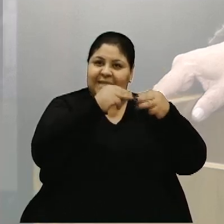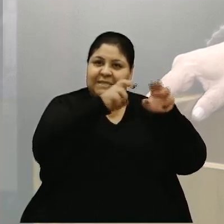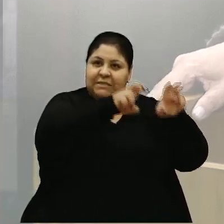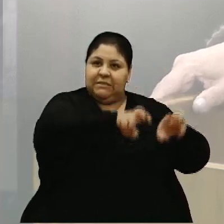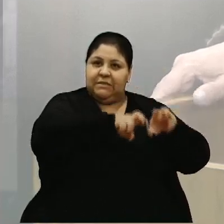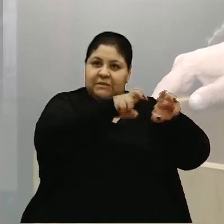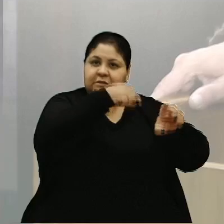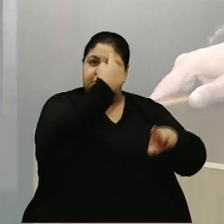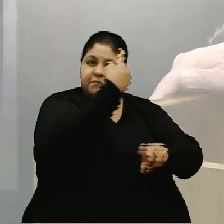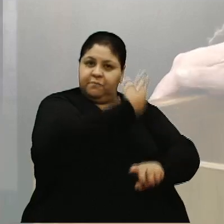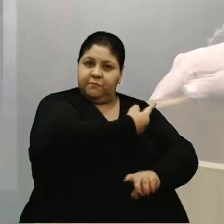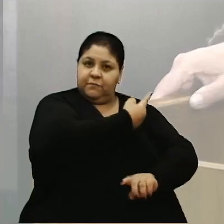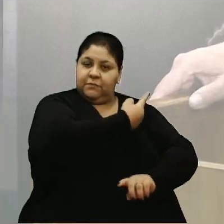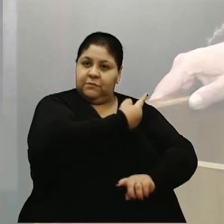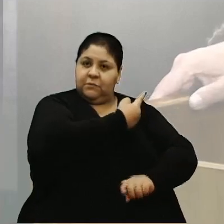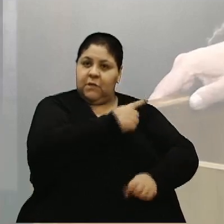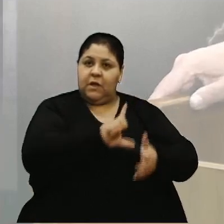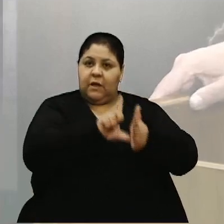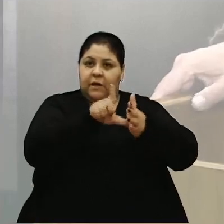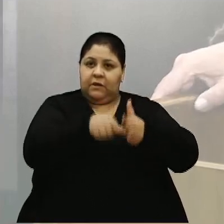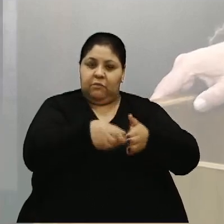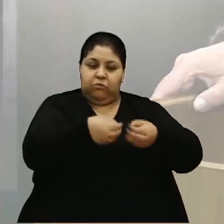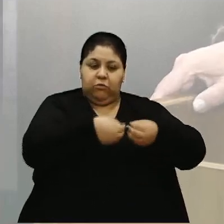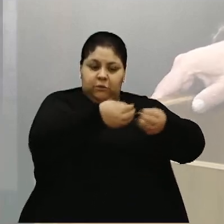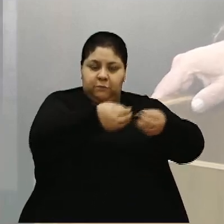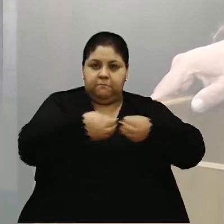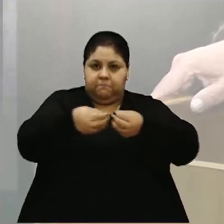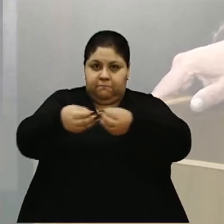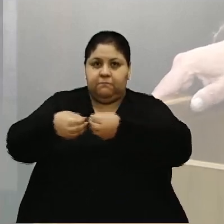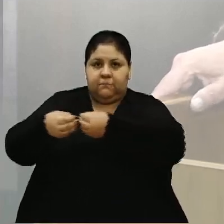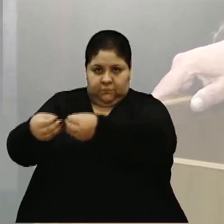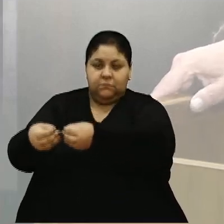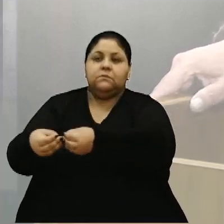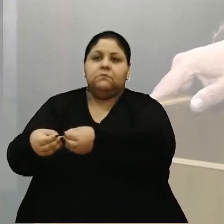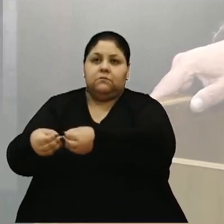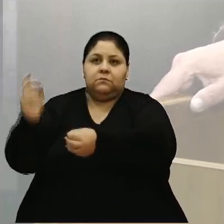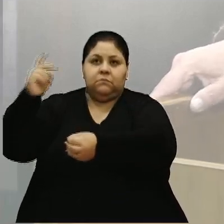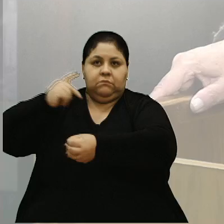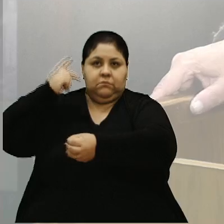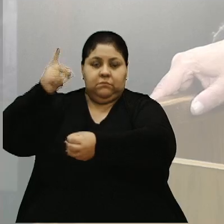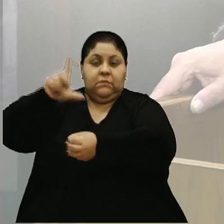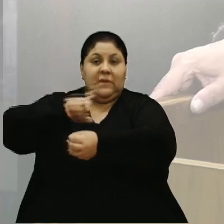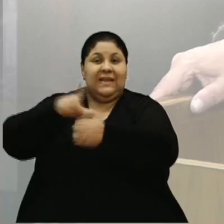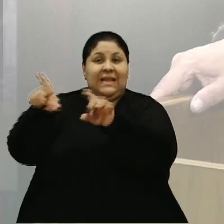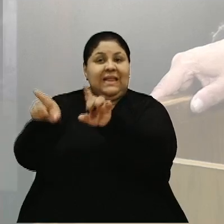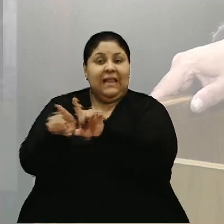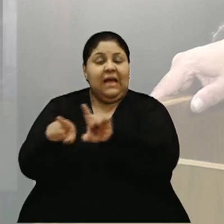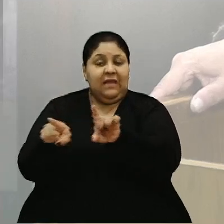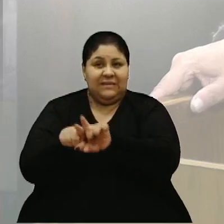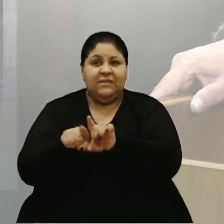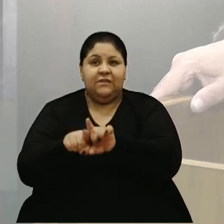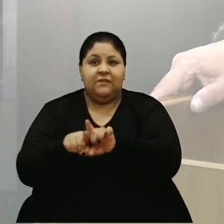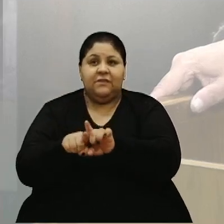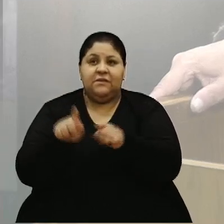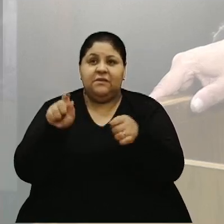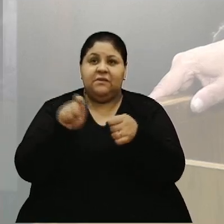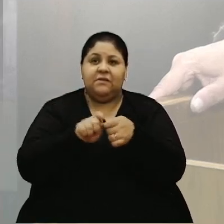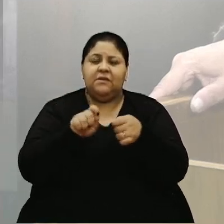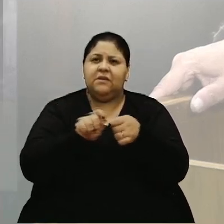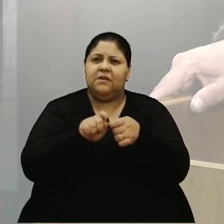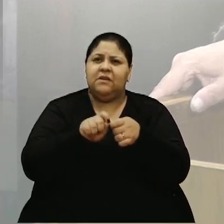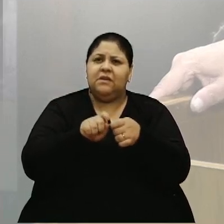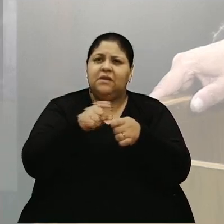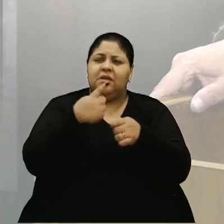que os senhores vão receber posteriormente para ter também, e foi feita uma tiragem